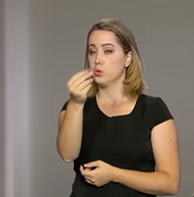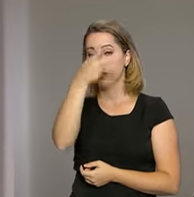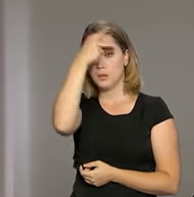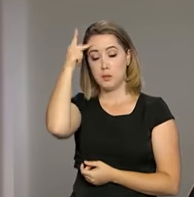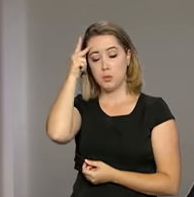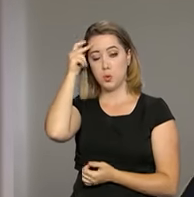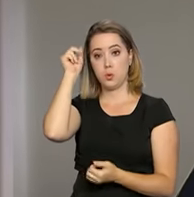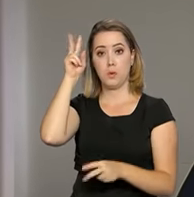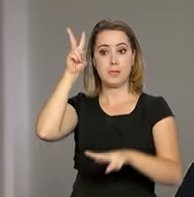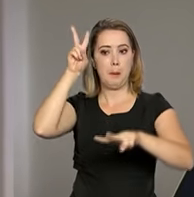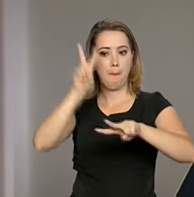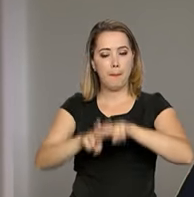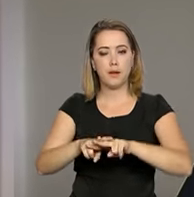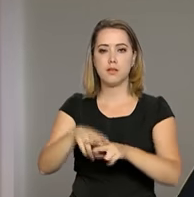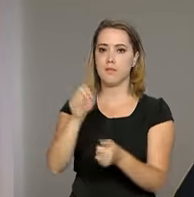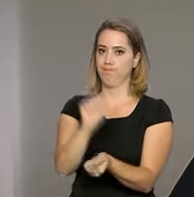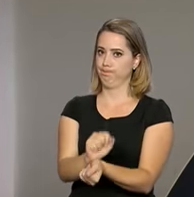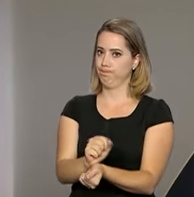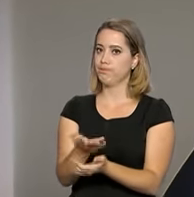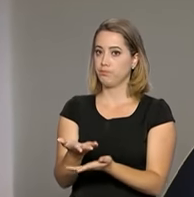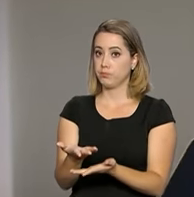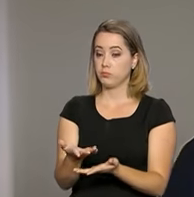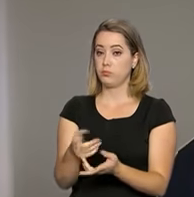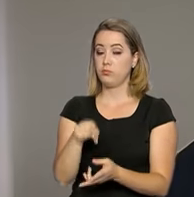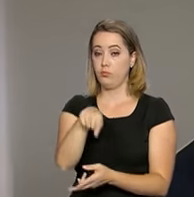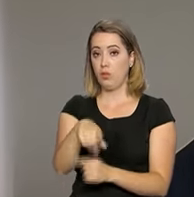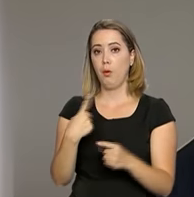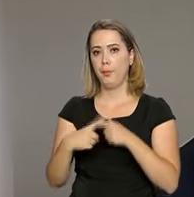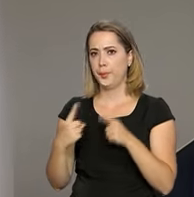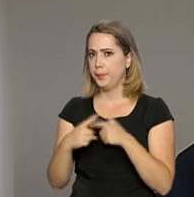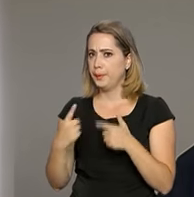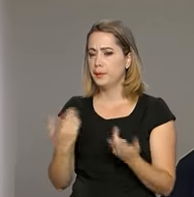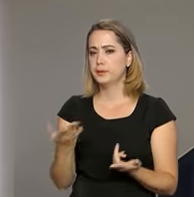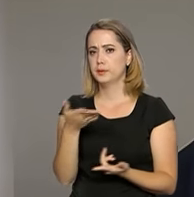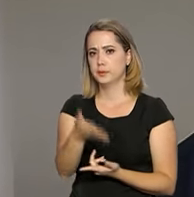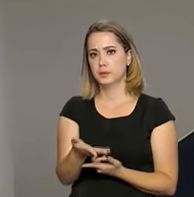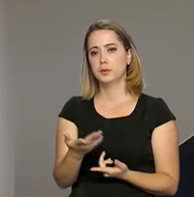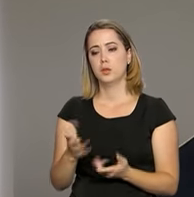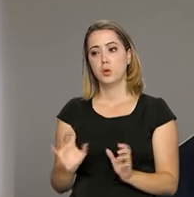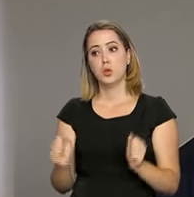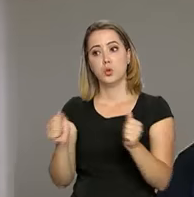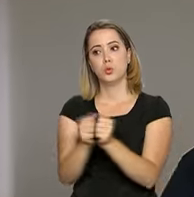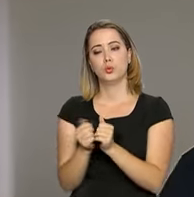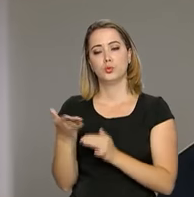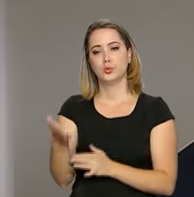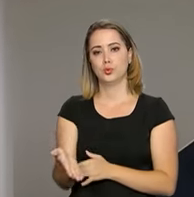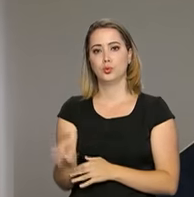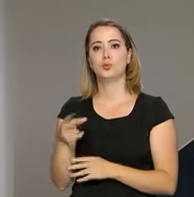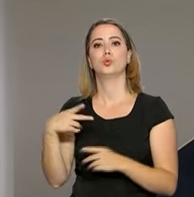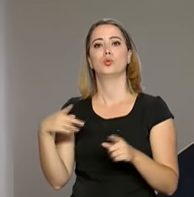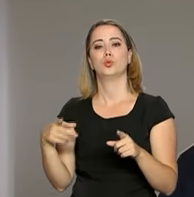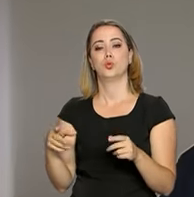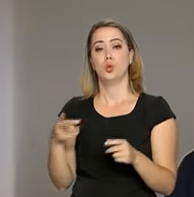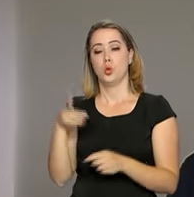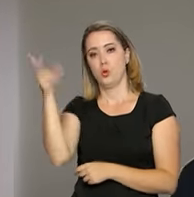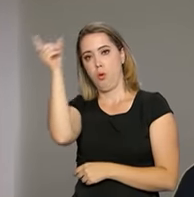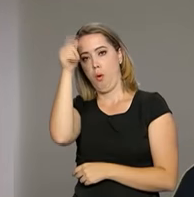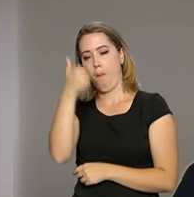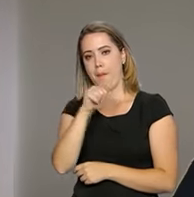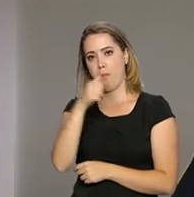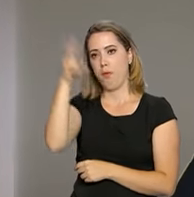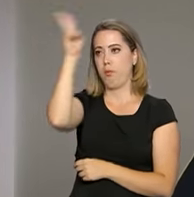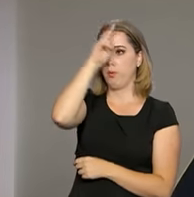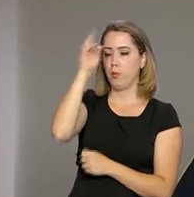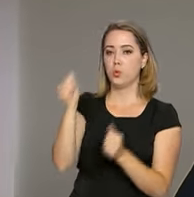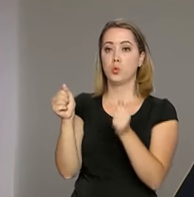esse por essa essa infração né então são são essas condutas mais lesivas junta-se a isso a o excesso de velocidade nós temos a